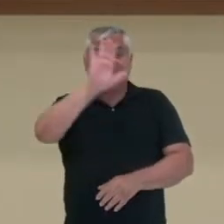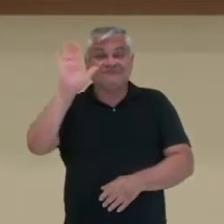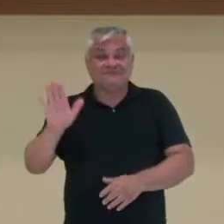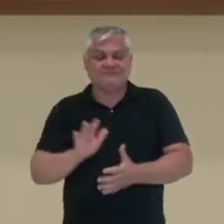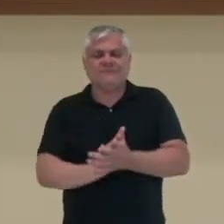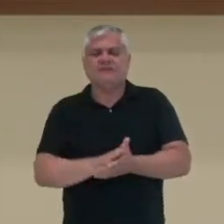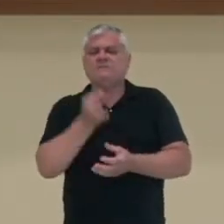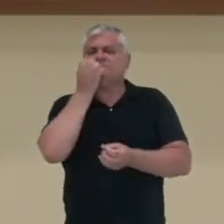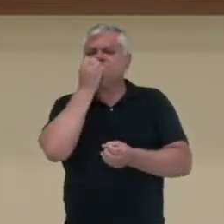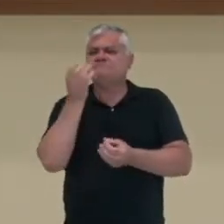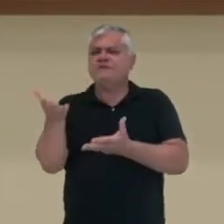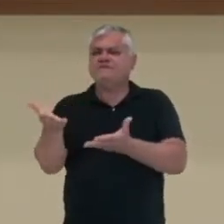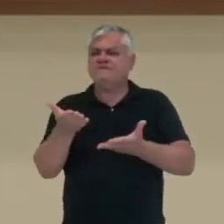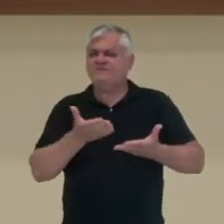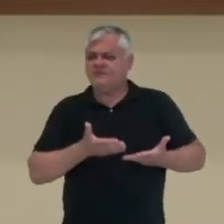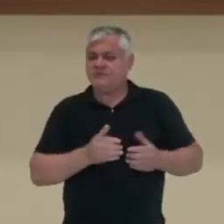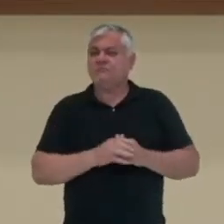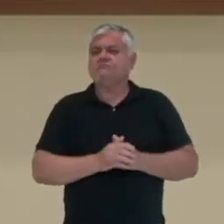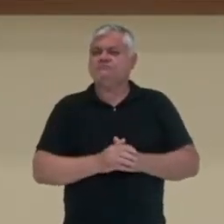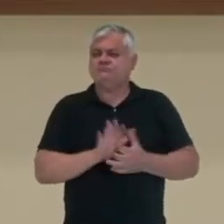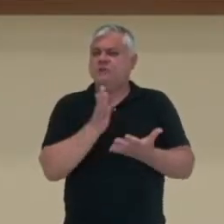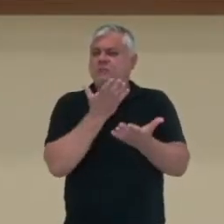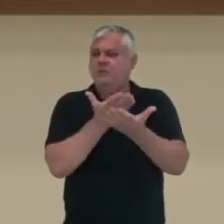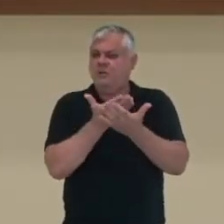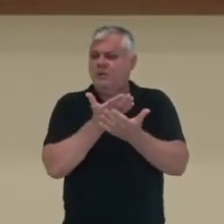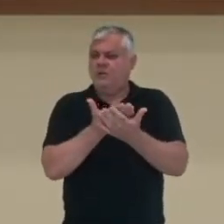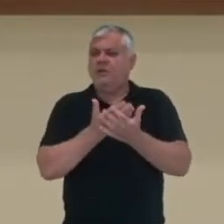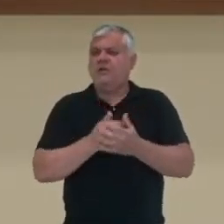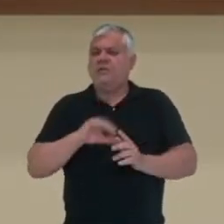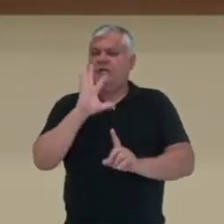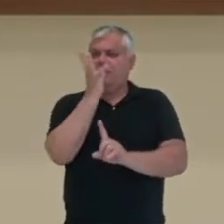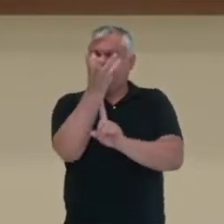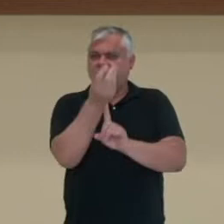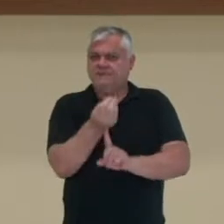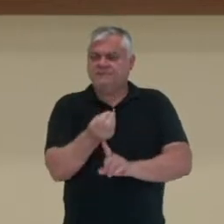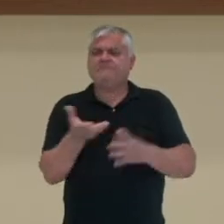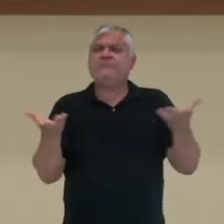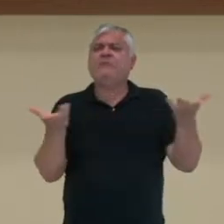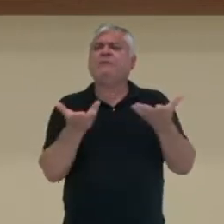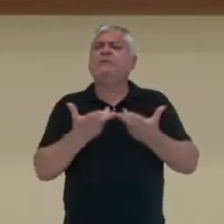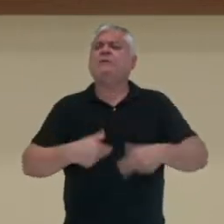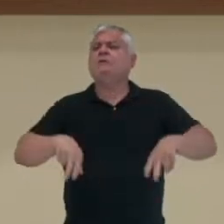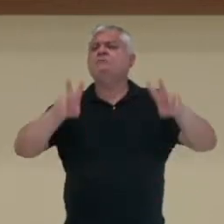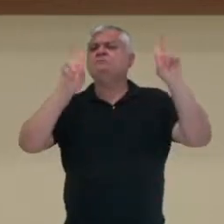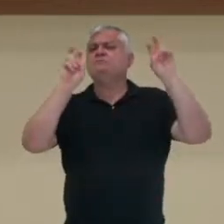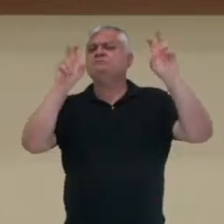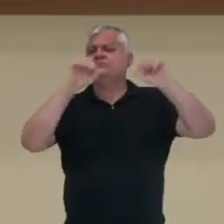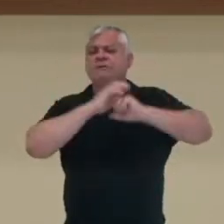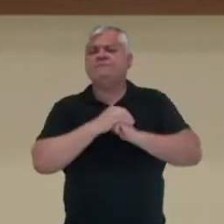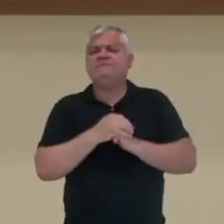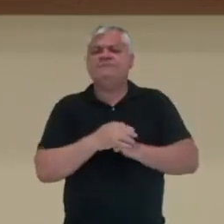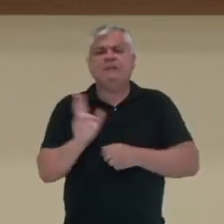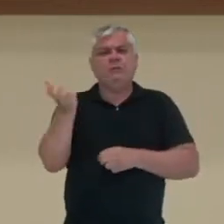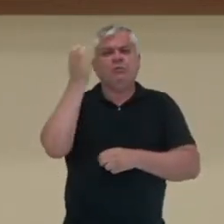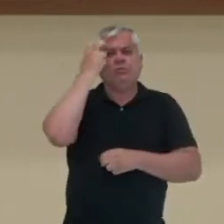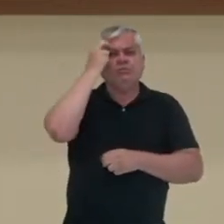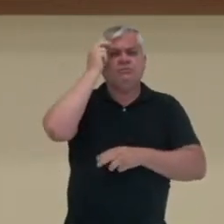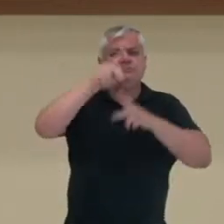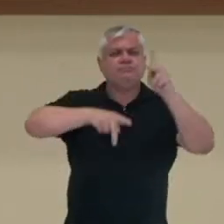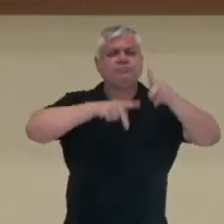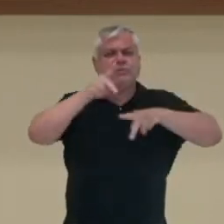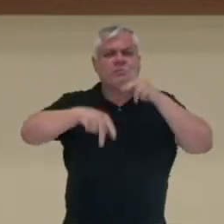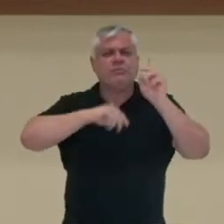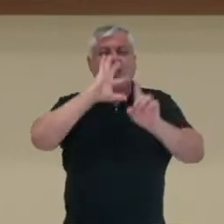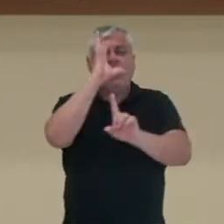Olá, seja bem-vindo a mais uma aula de arte. Nesta aula nós iremos falar sobre cultura popular e